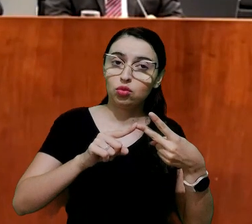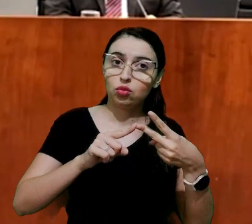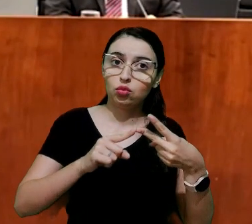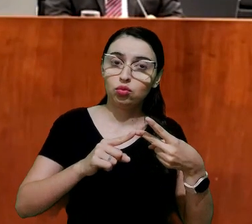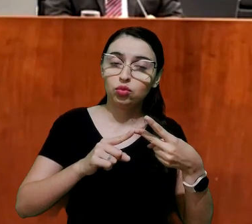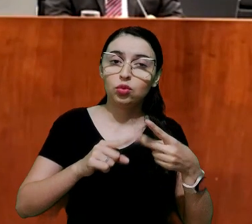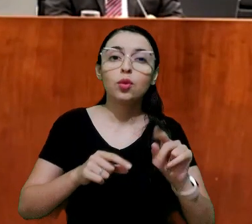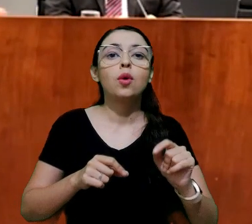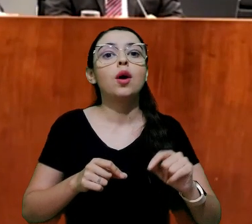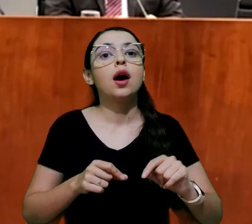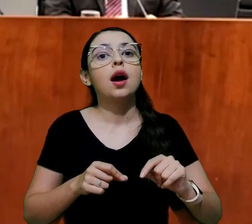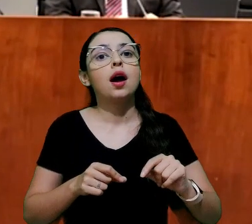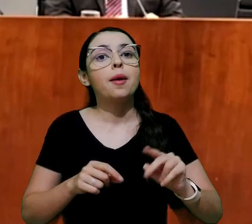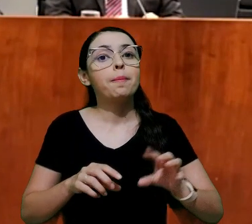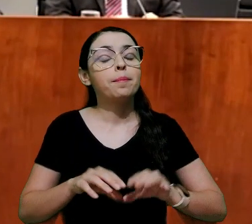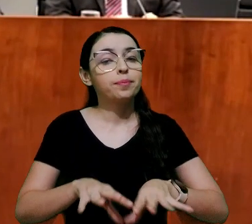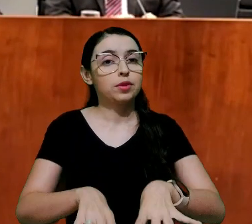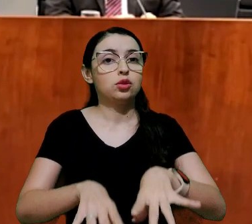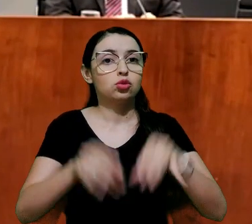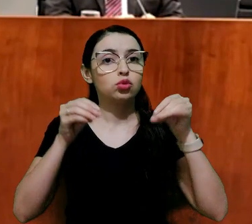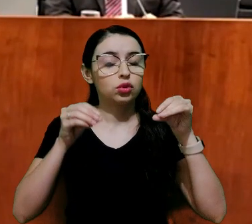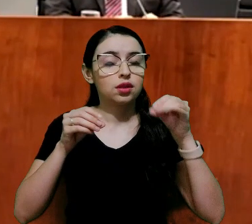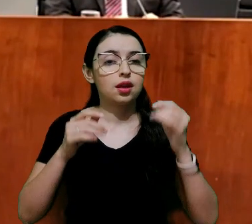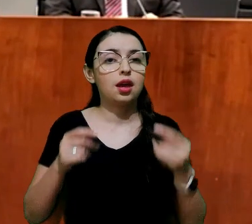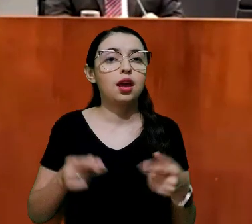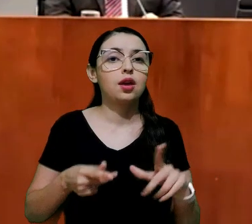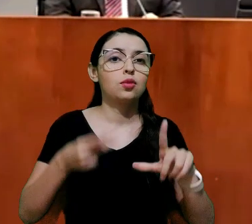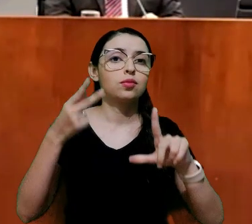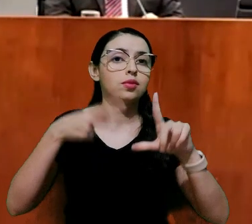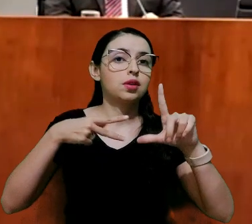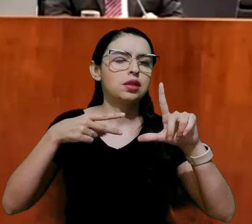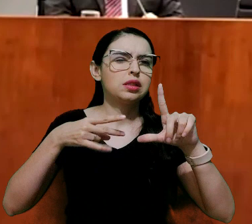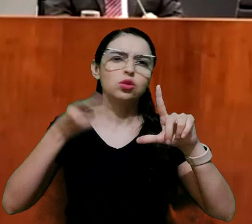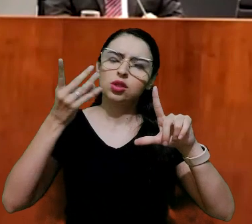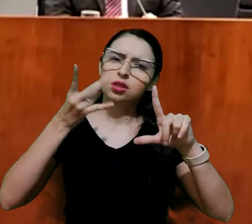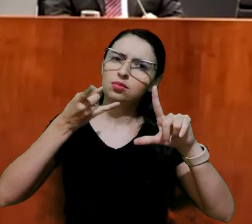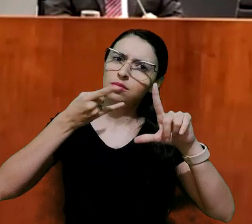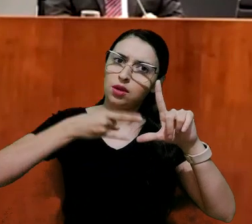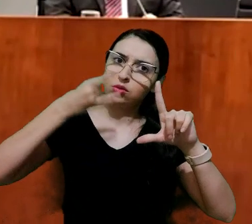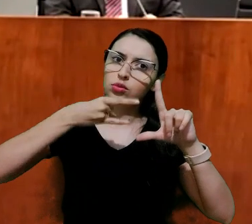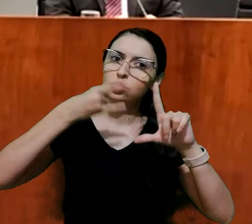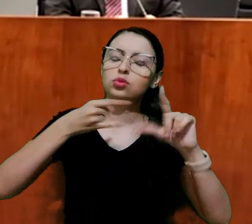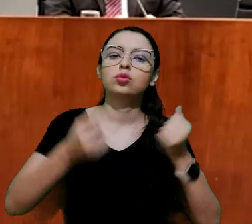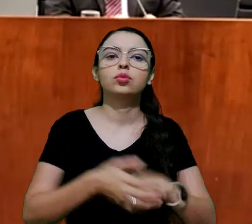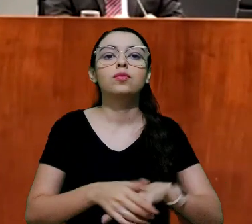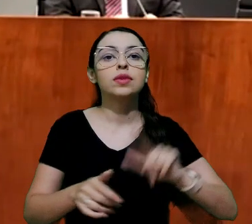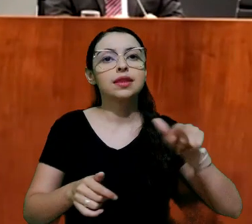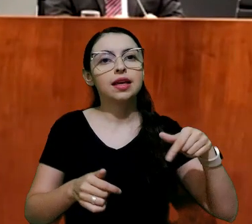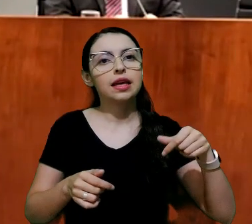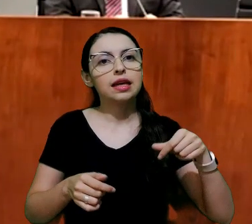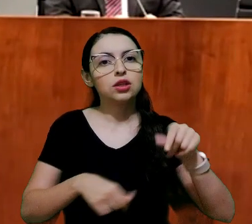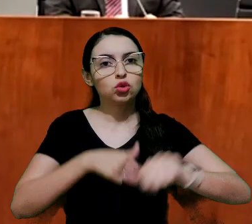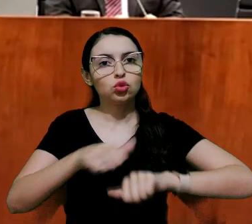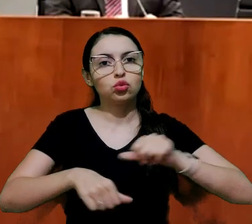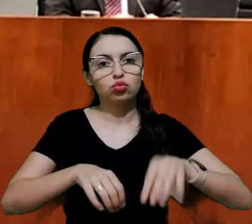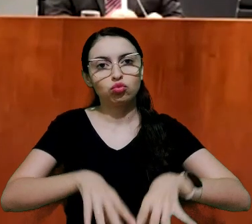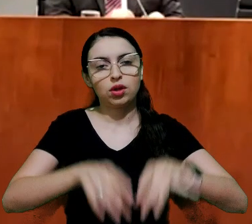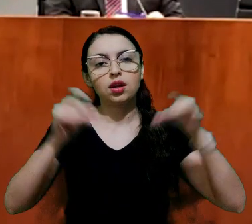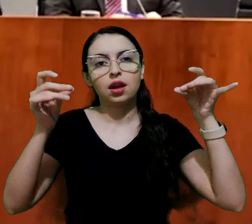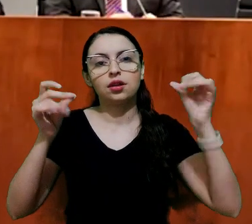final da palestra na manhã de hoje, nós faremos esse sorteio.